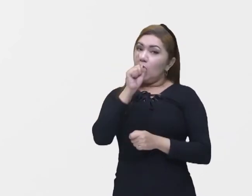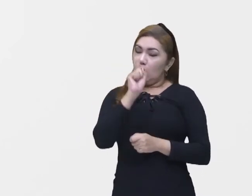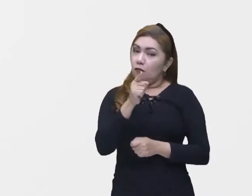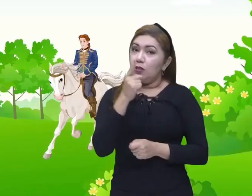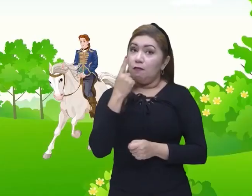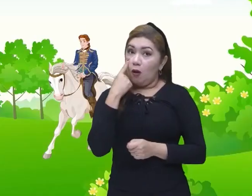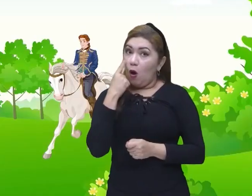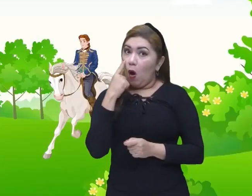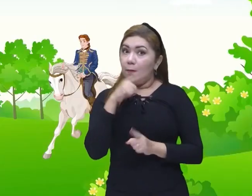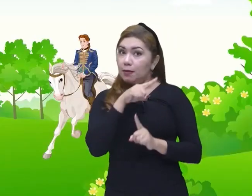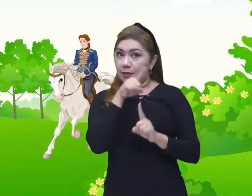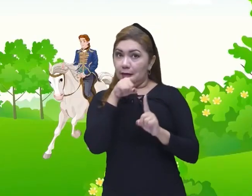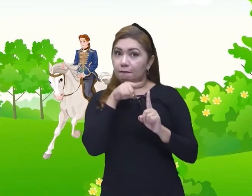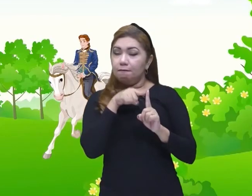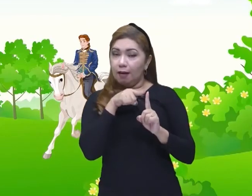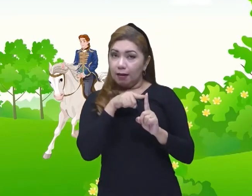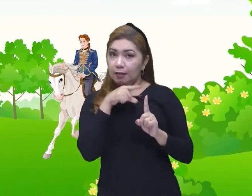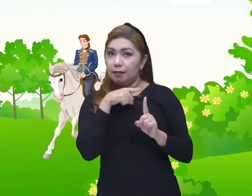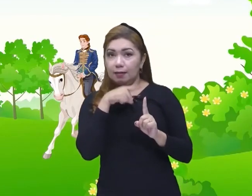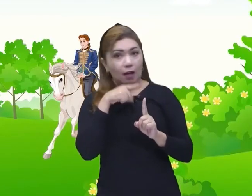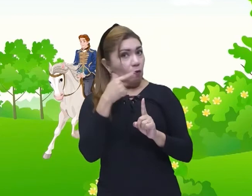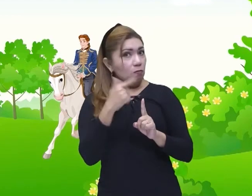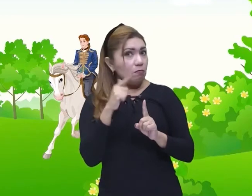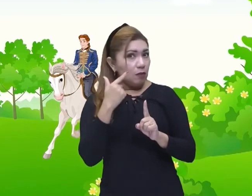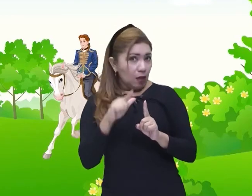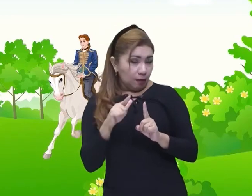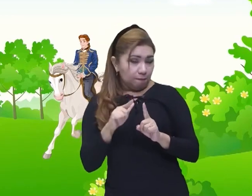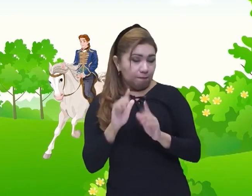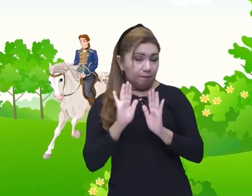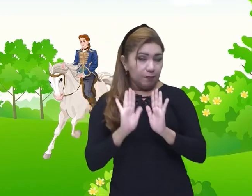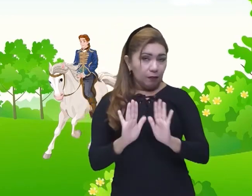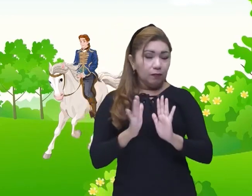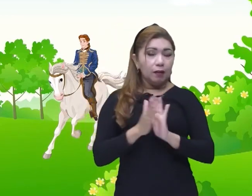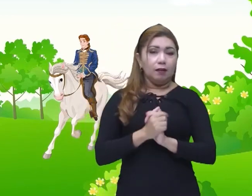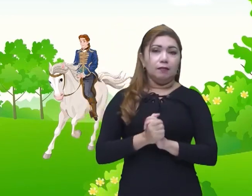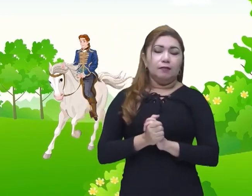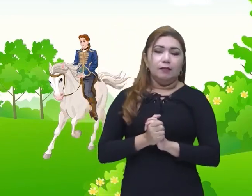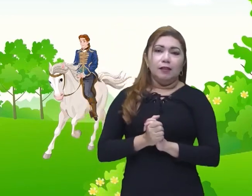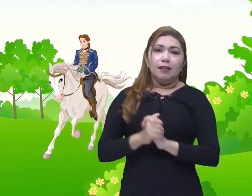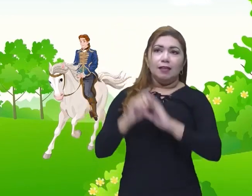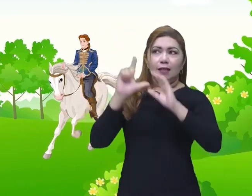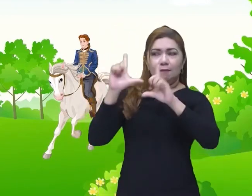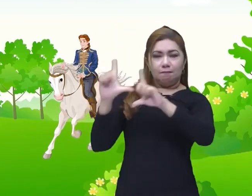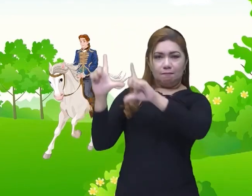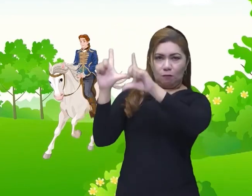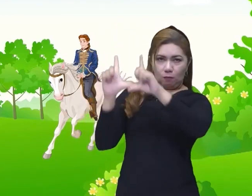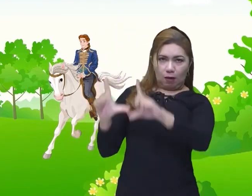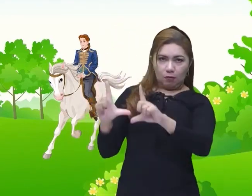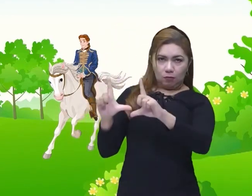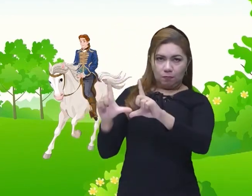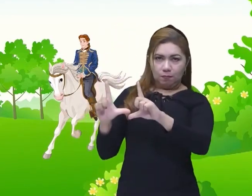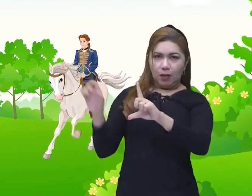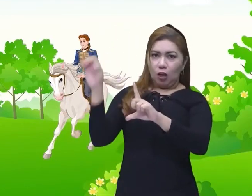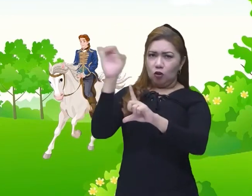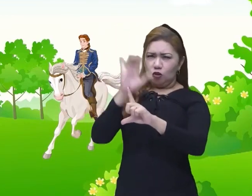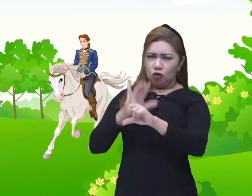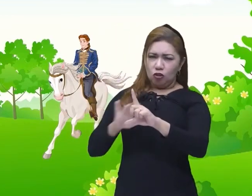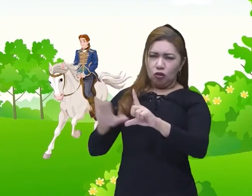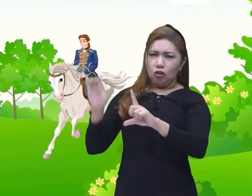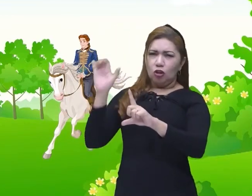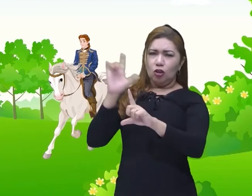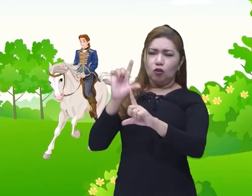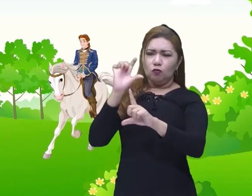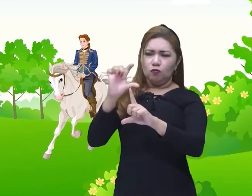mim. Eu vou mostrar para você um quadro cheio de figuras. Quero ver se você conhece verdadeiramente